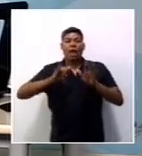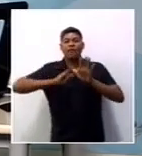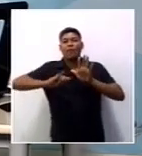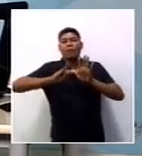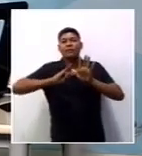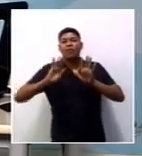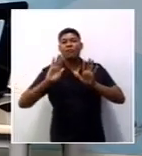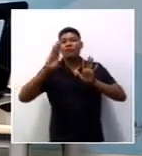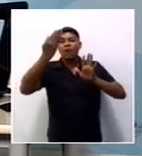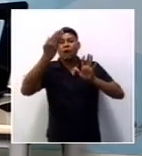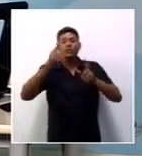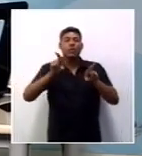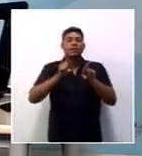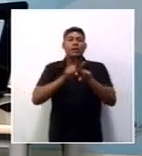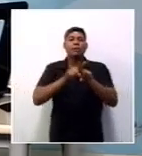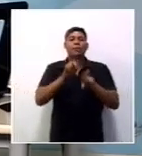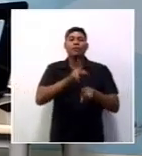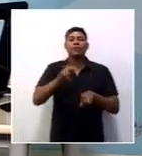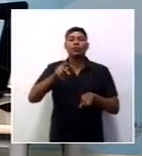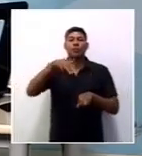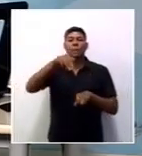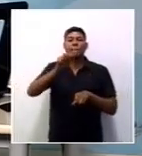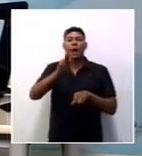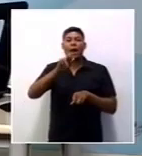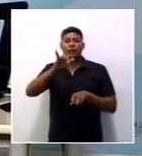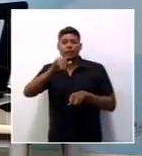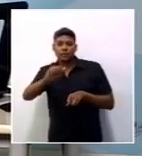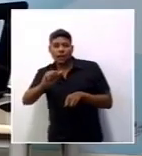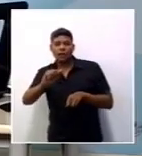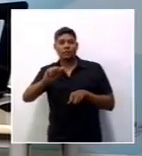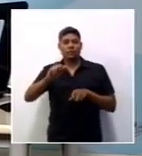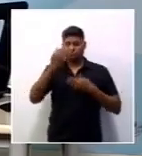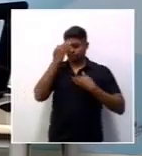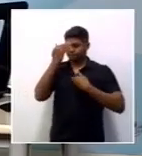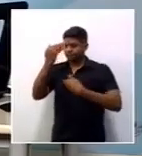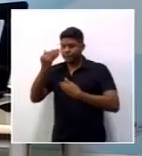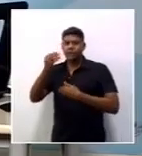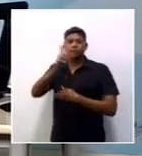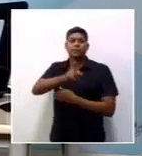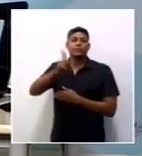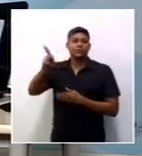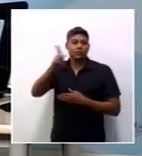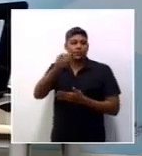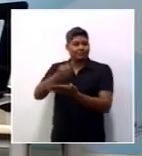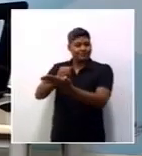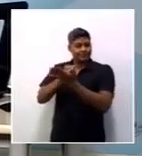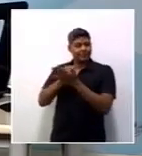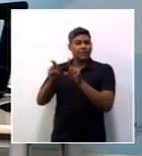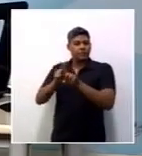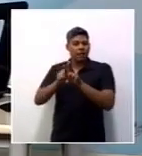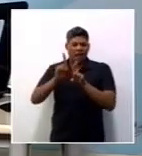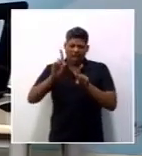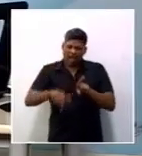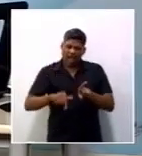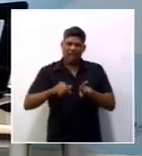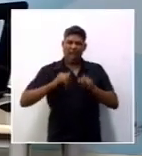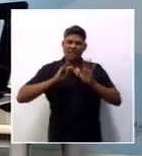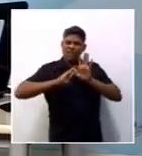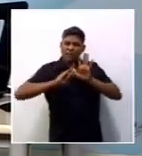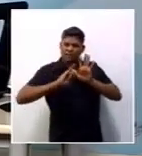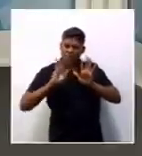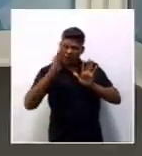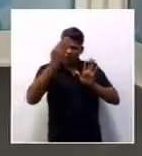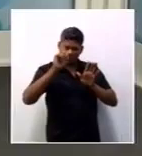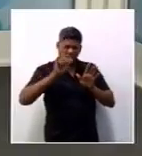professora Maria também. Obrigada, professora, por contribuir com a nossa aula. E aí, é uma notícia falsa, professora?